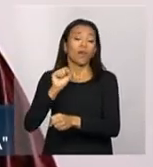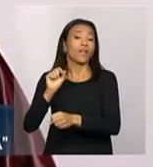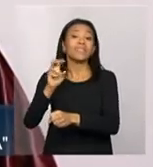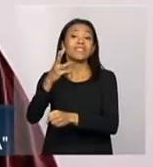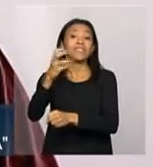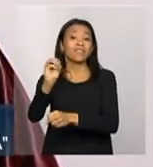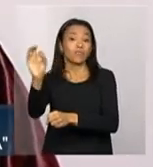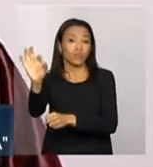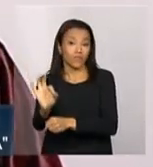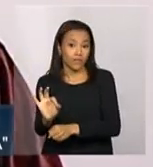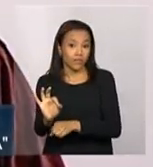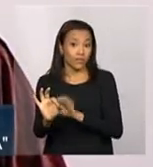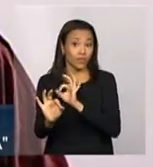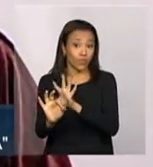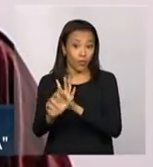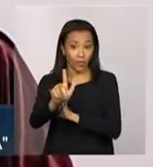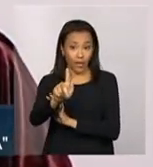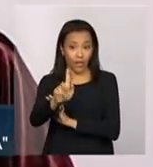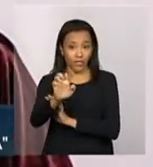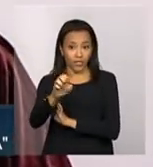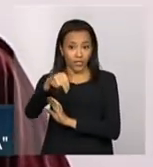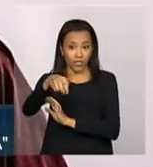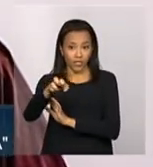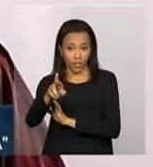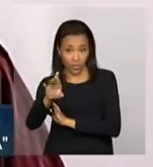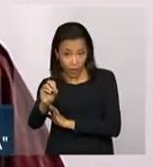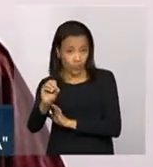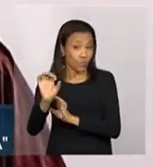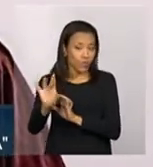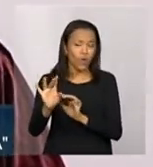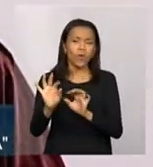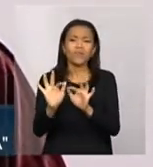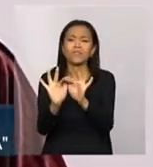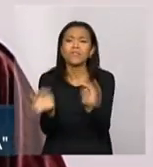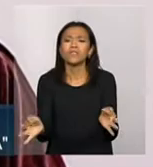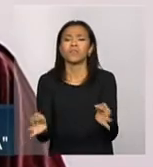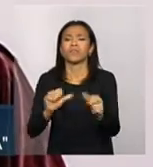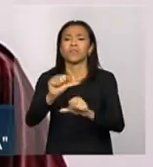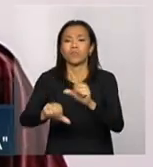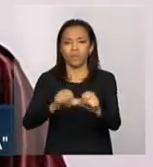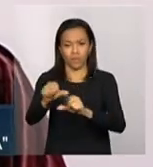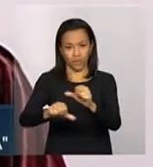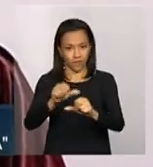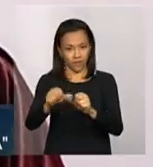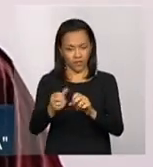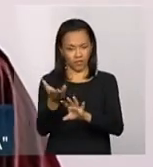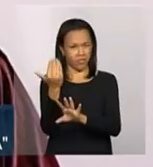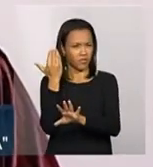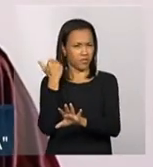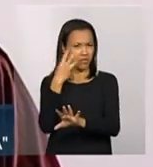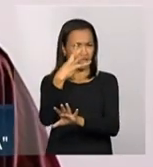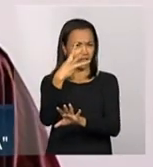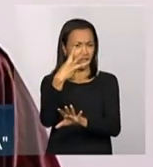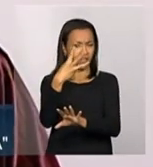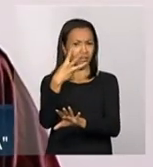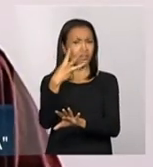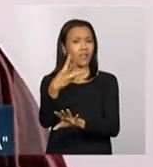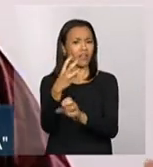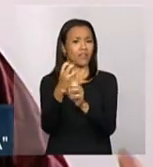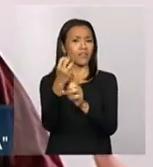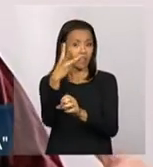30%. Mas foi só na mini-reforma política que a gente aprovou uns 3 anos, mais ou menos, é que